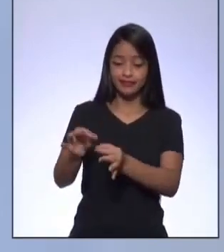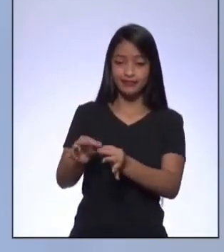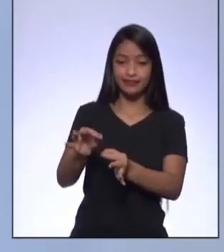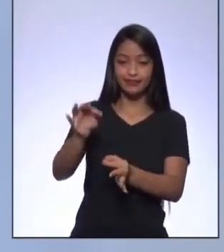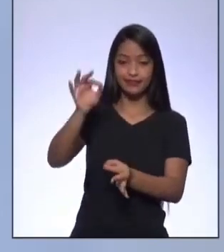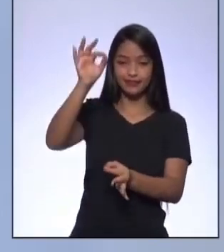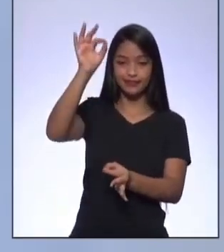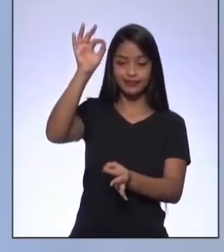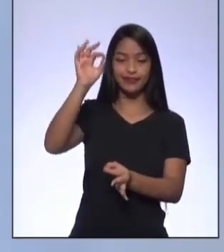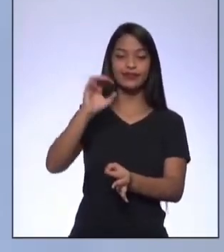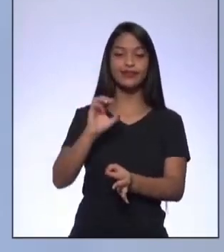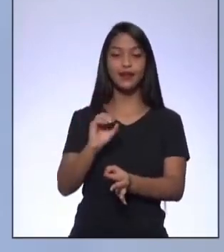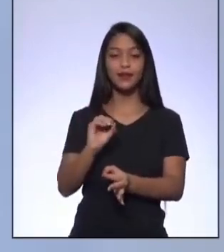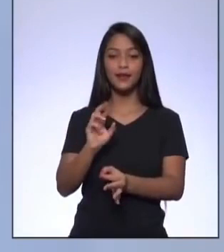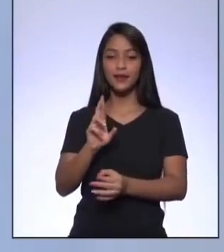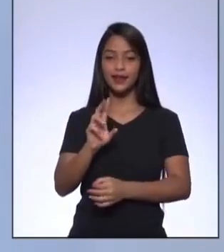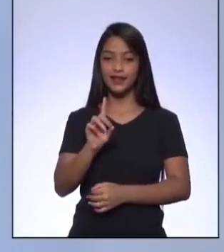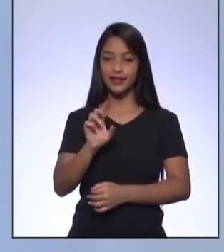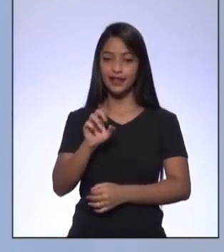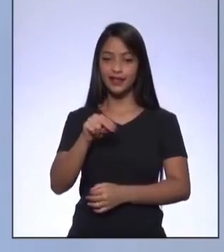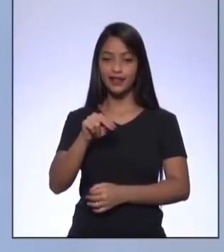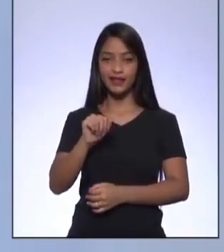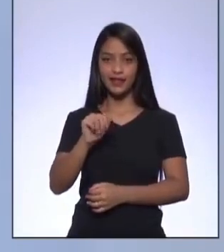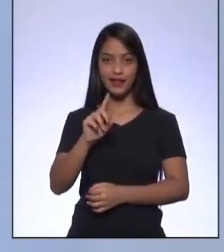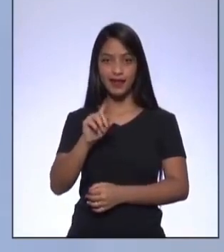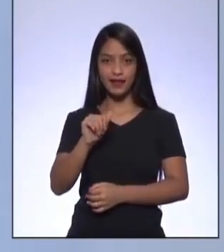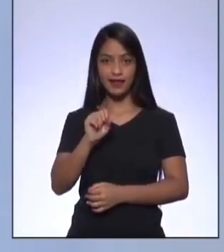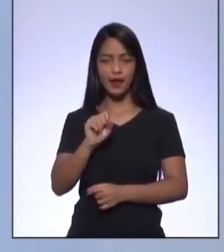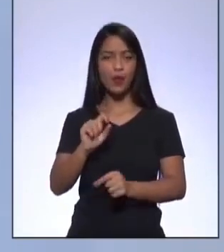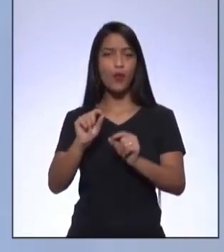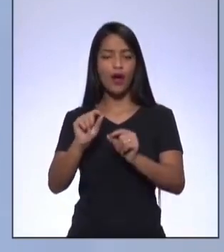aqui, ó, é o eixo, o quê? É o eixo